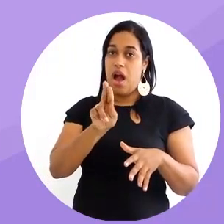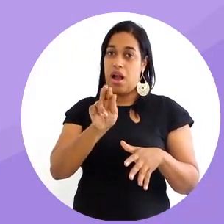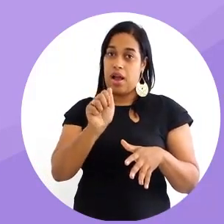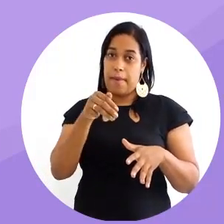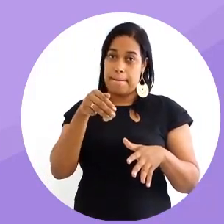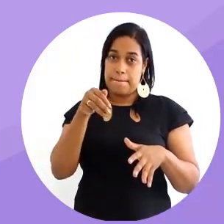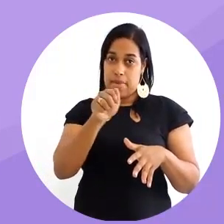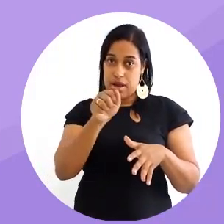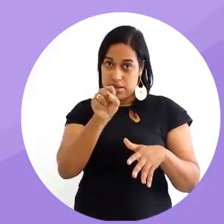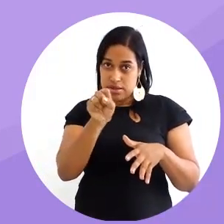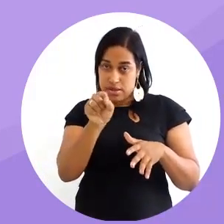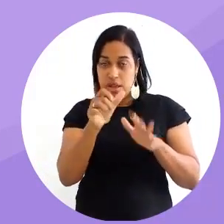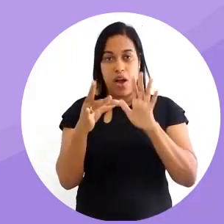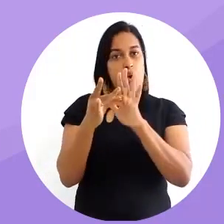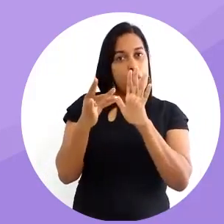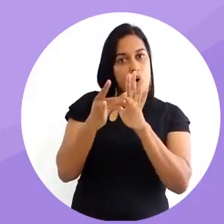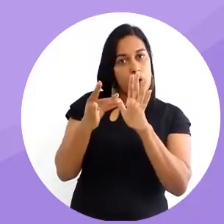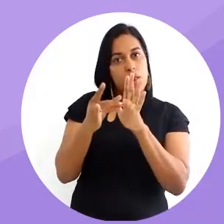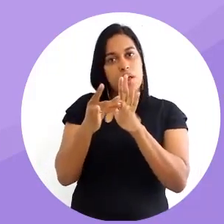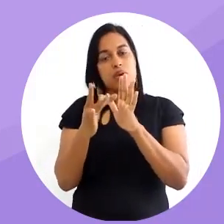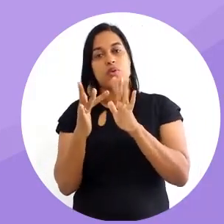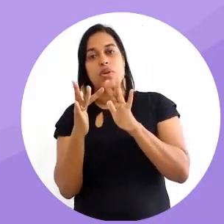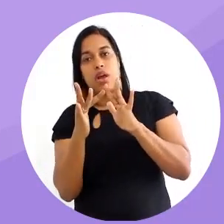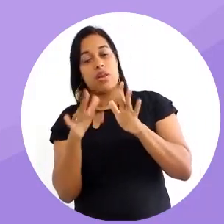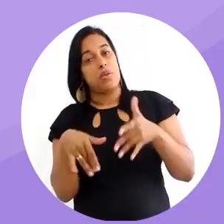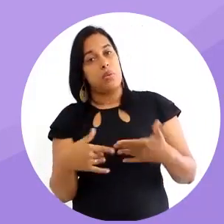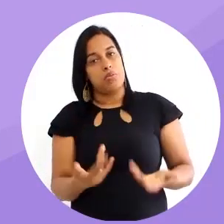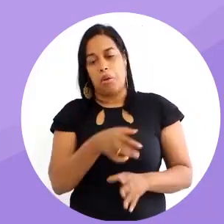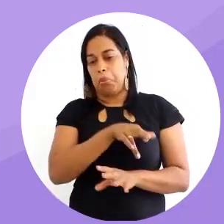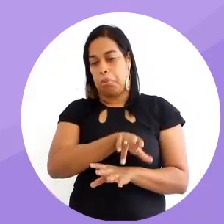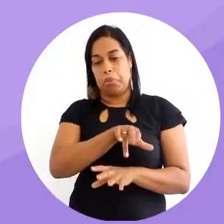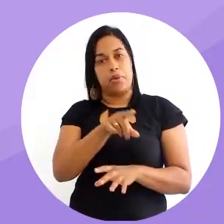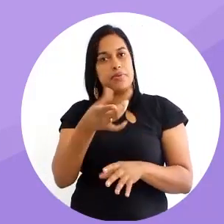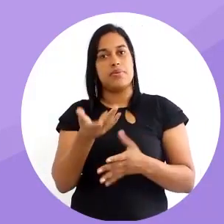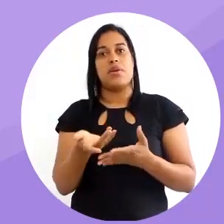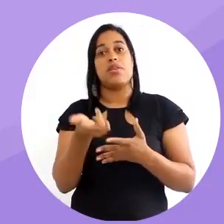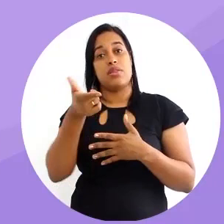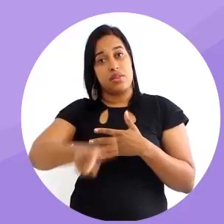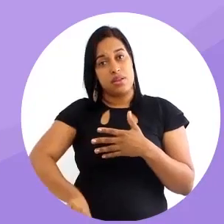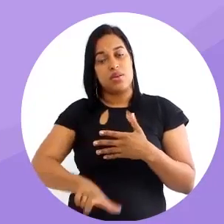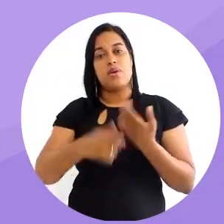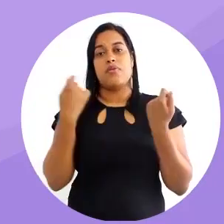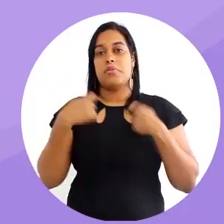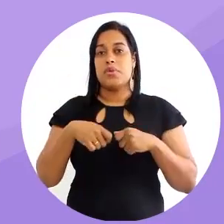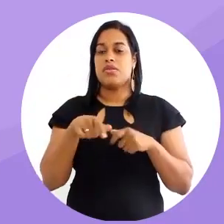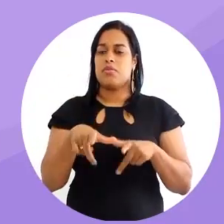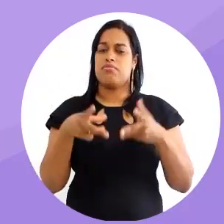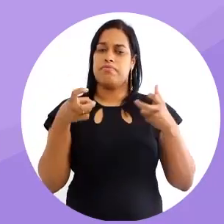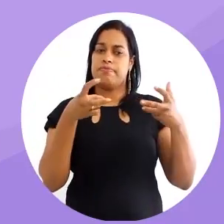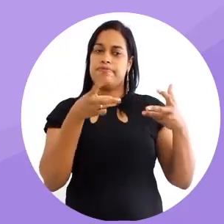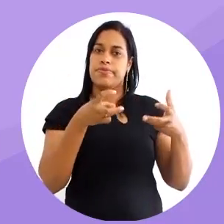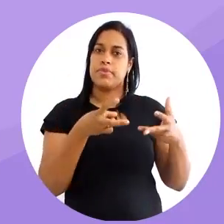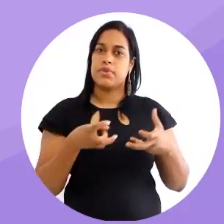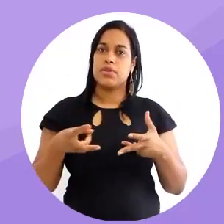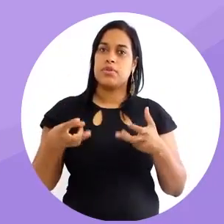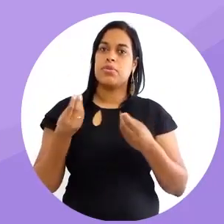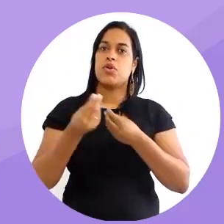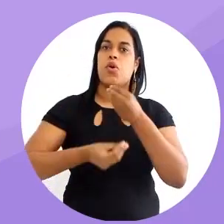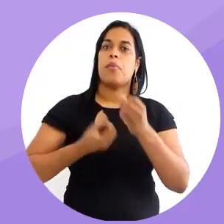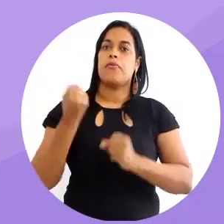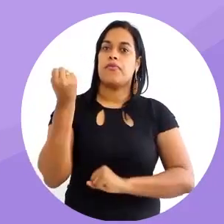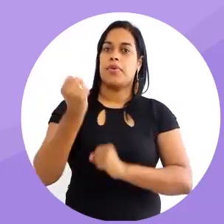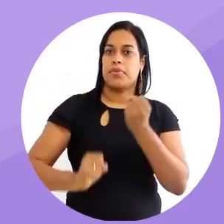argamassa, gesso cola, cola de contato, por aí vai, tá? Então, mais uma vez, faz-se necessário que seja observado o